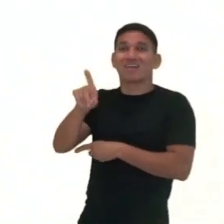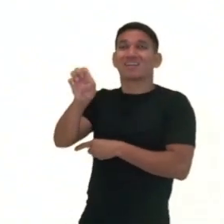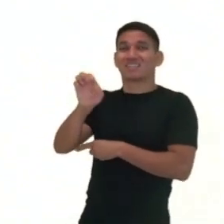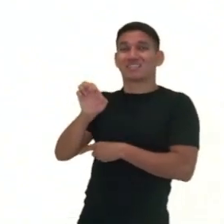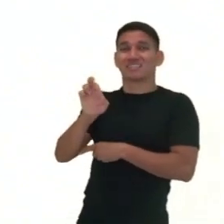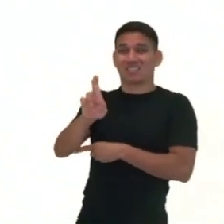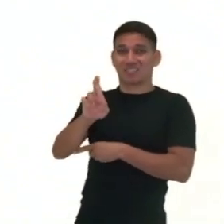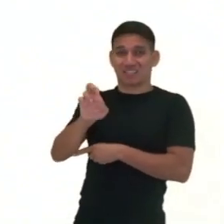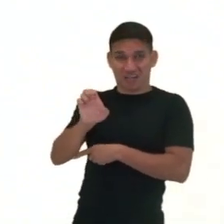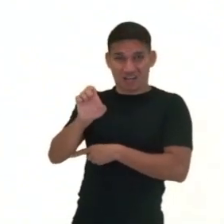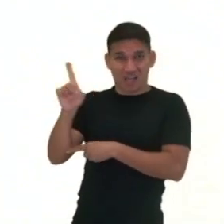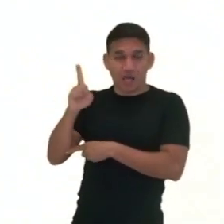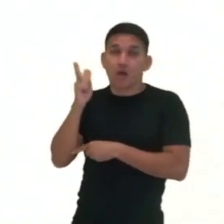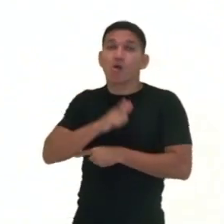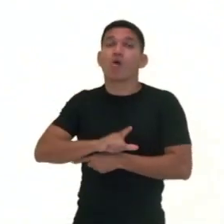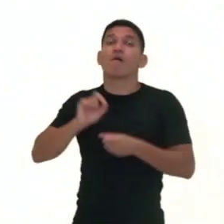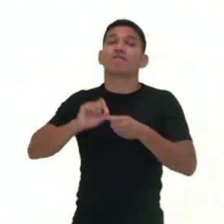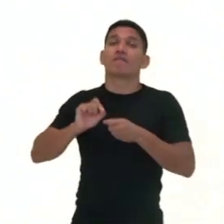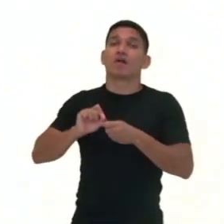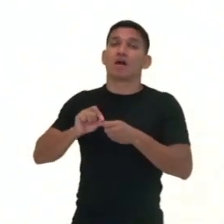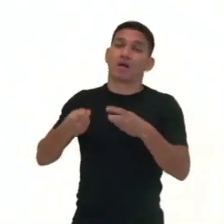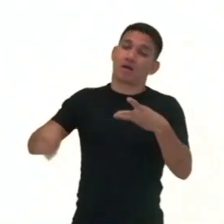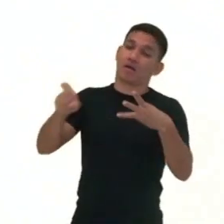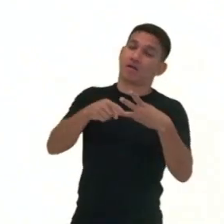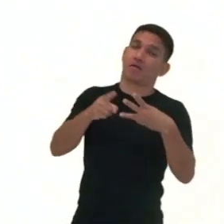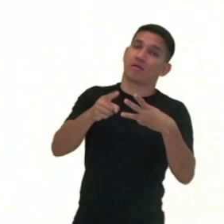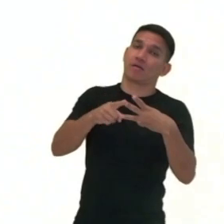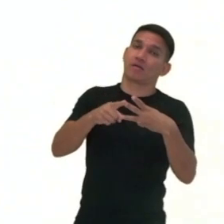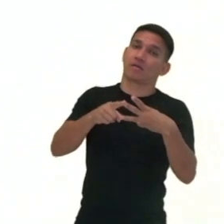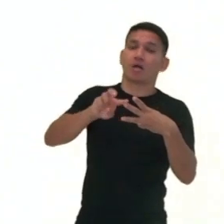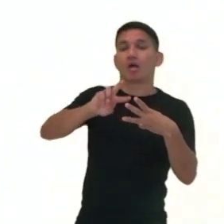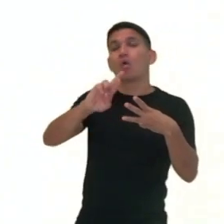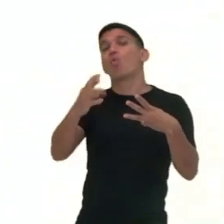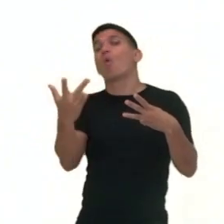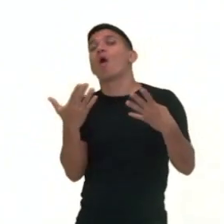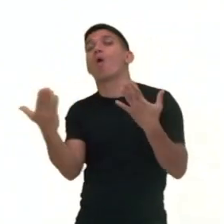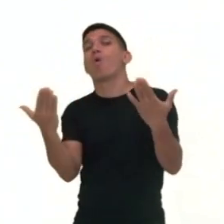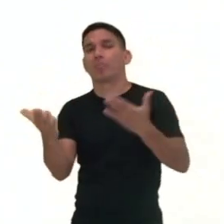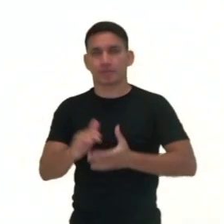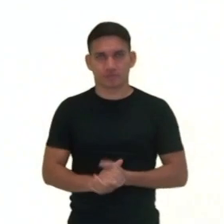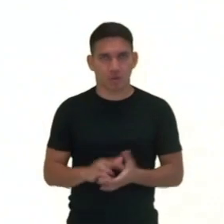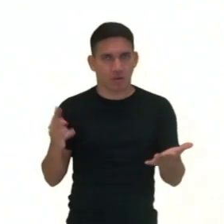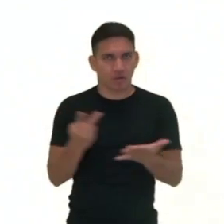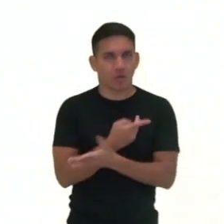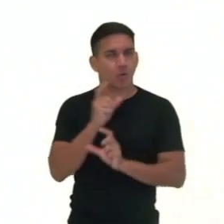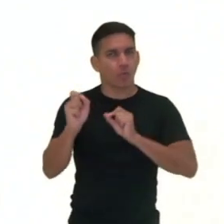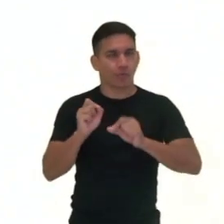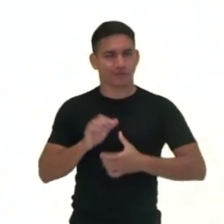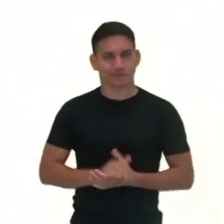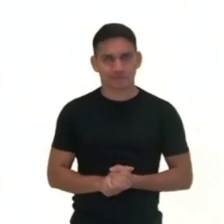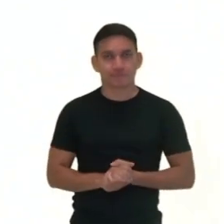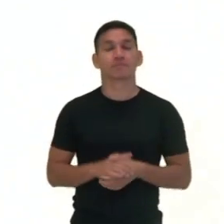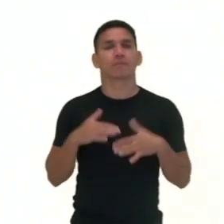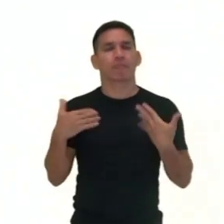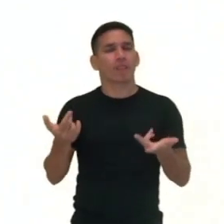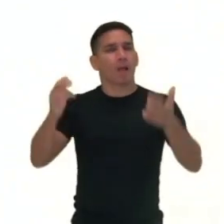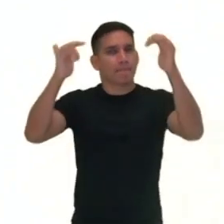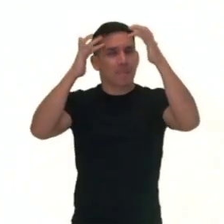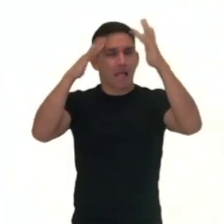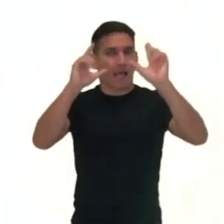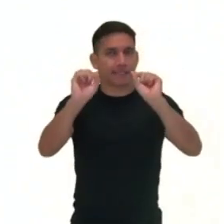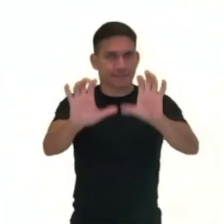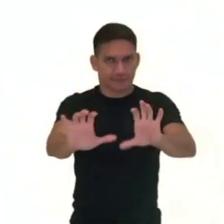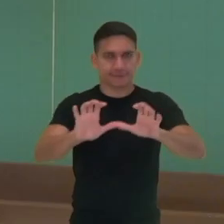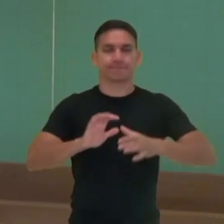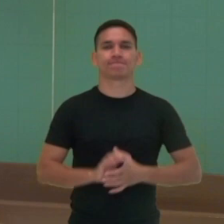de pontos obtidos no item anterior? O que aconteceu? Então vamos lá. Vamos pensar